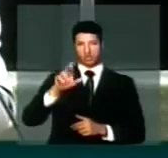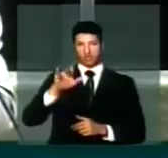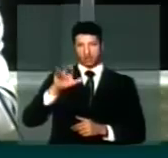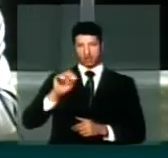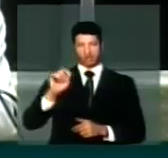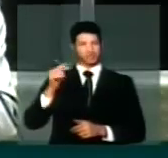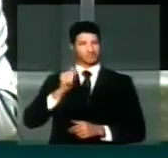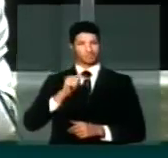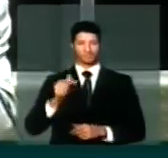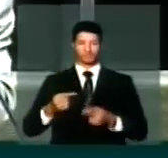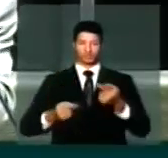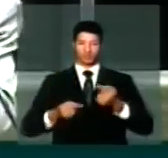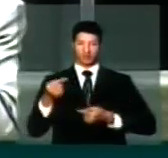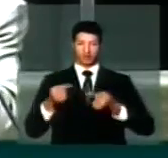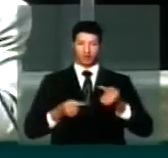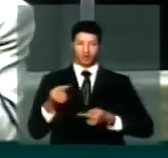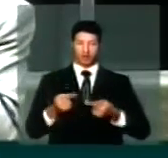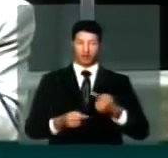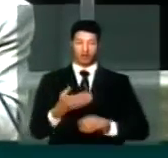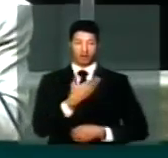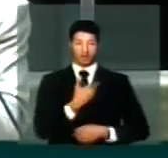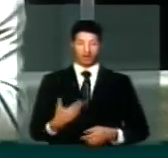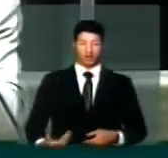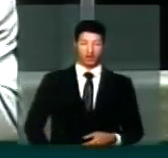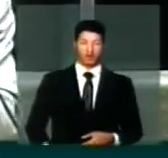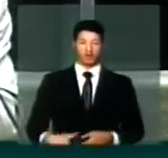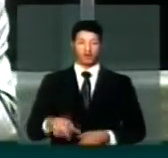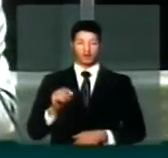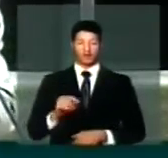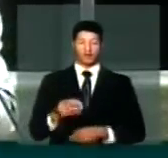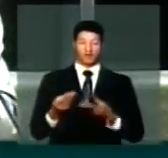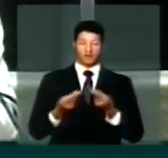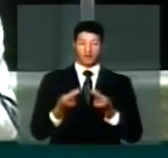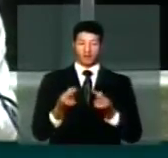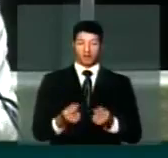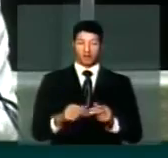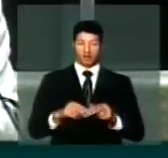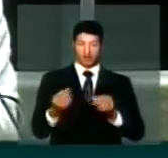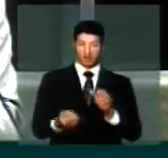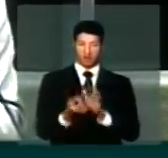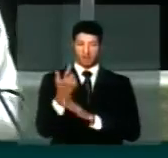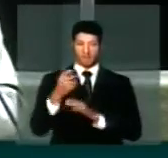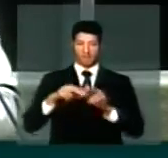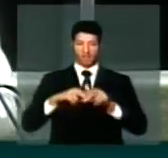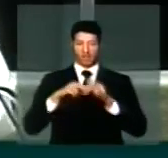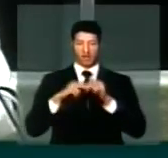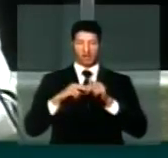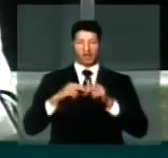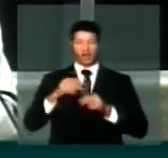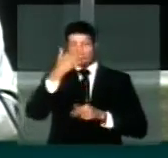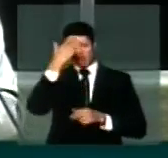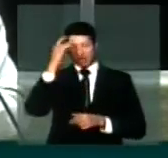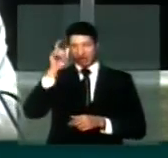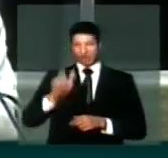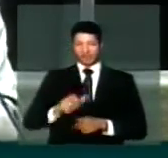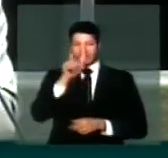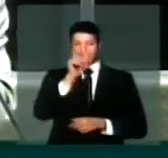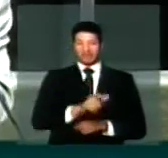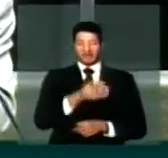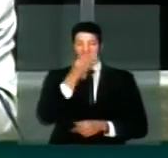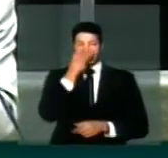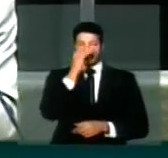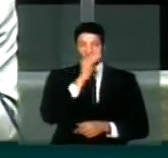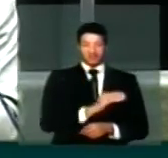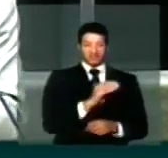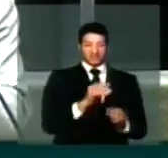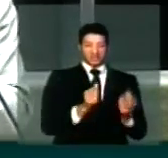sem a política se tornar algo da esfera pública e financiada exclusivamente, ou por indivíduos,